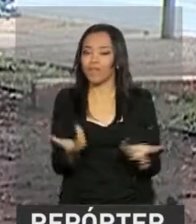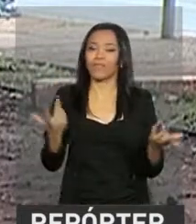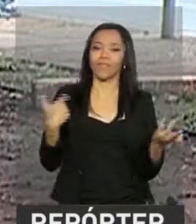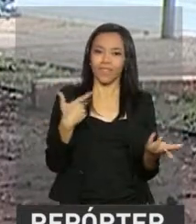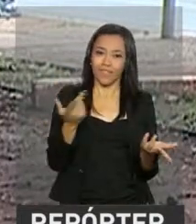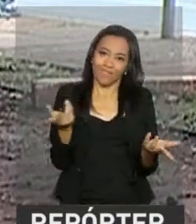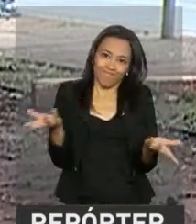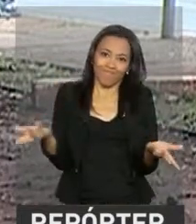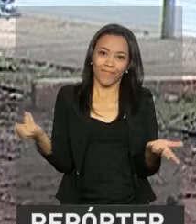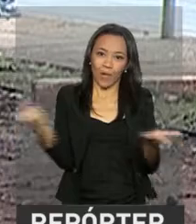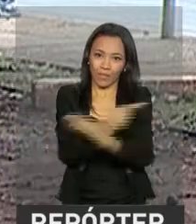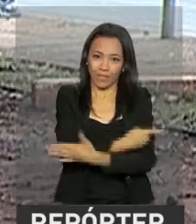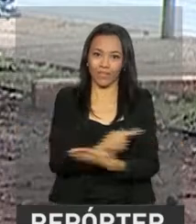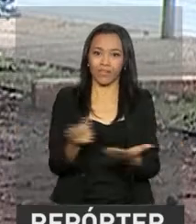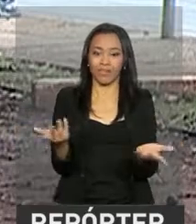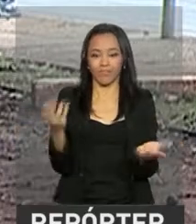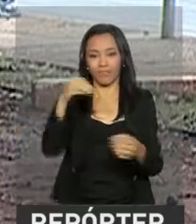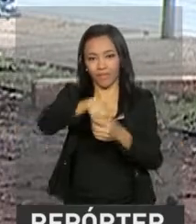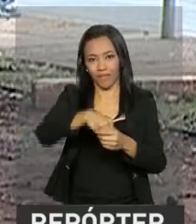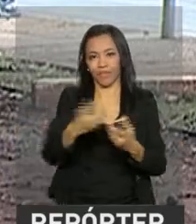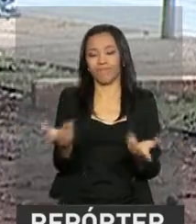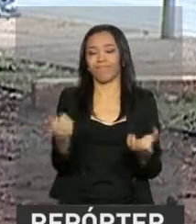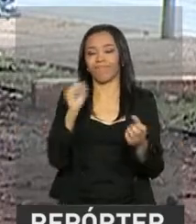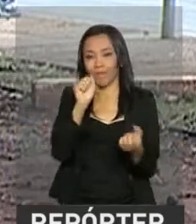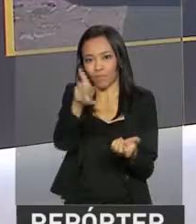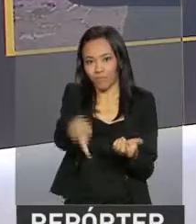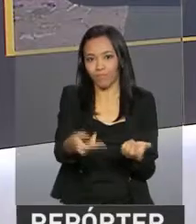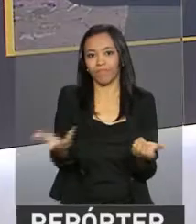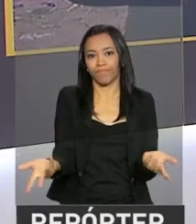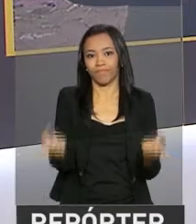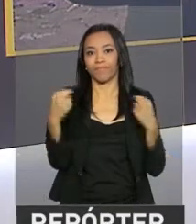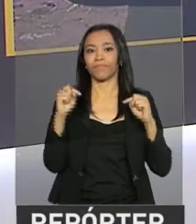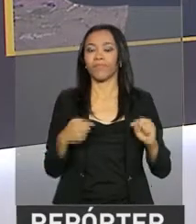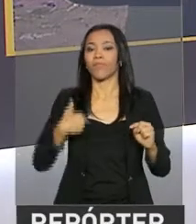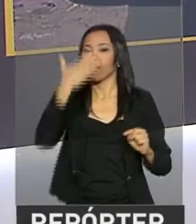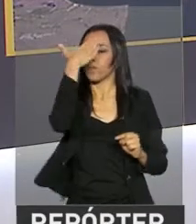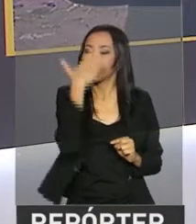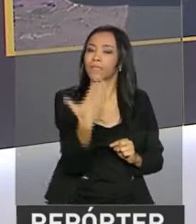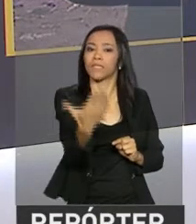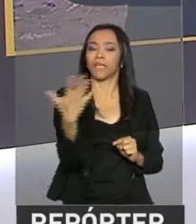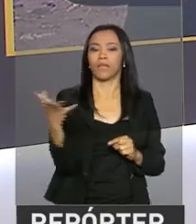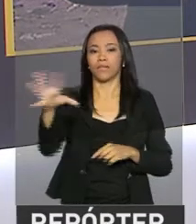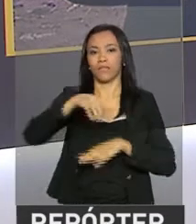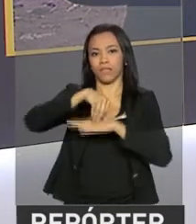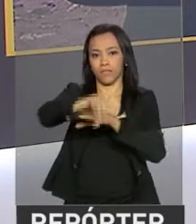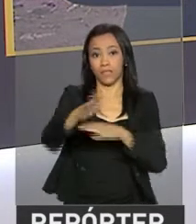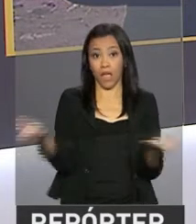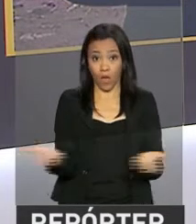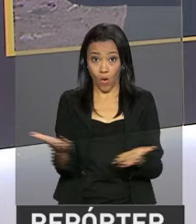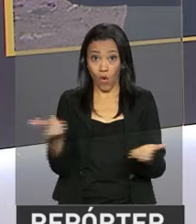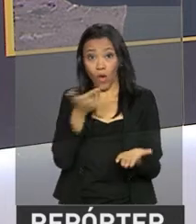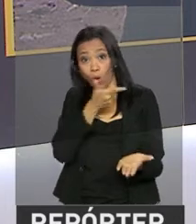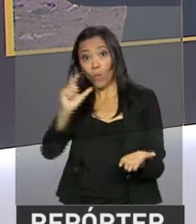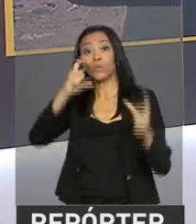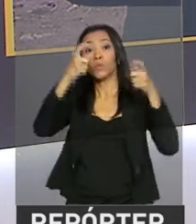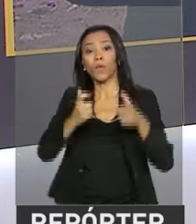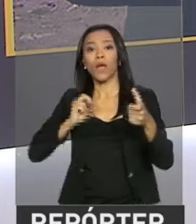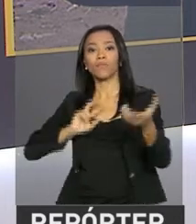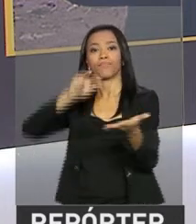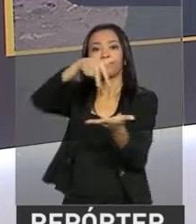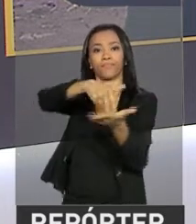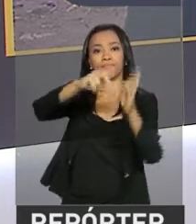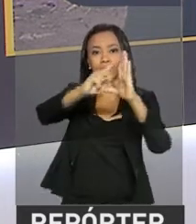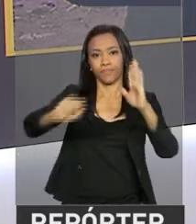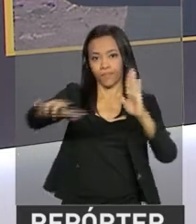na Previdência Social. Renata, volto com você. Obrigada, João Pedro, pelas suas informações. E vamos direto ao Palácio Planalto, porque hoje o